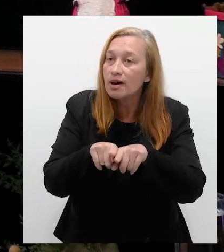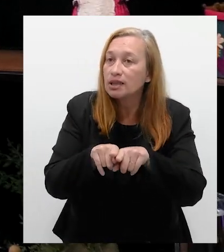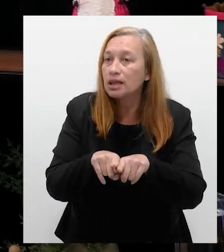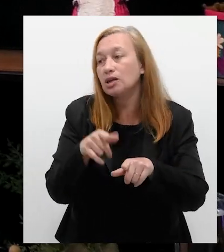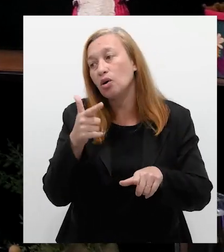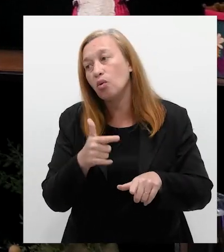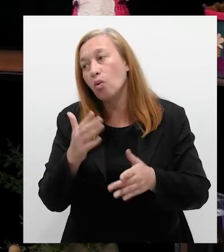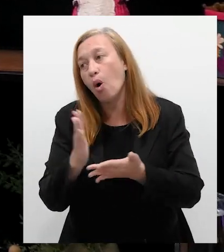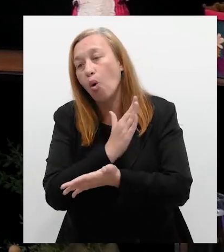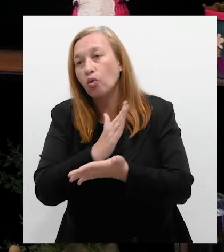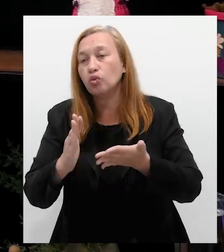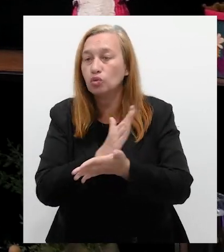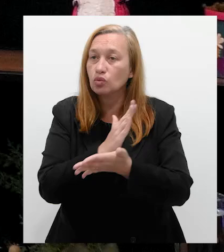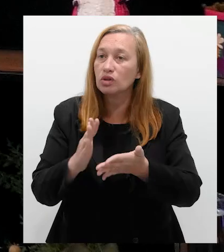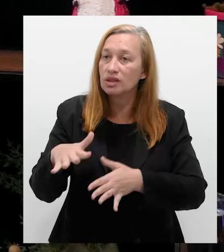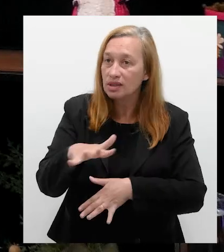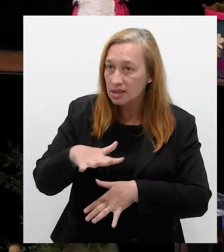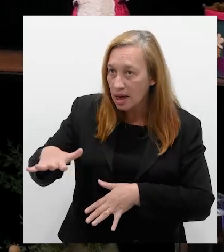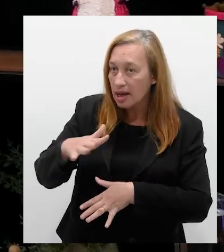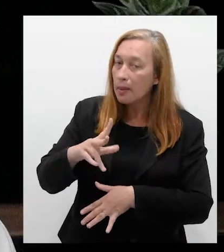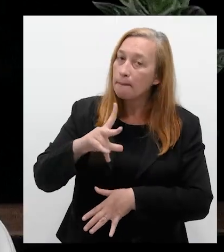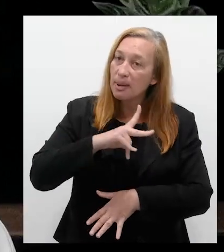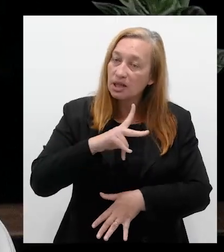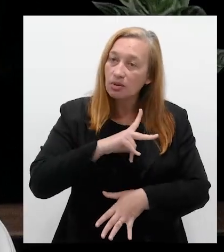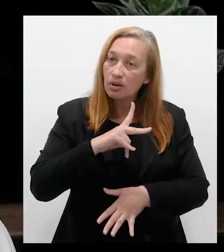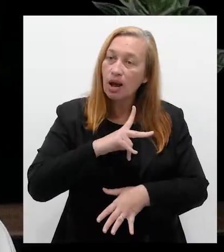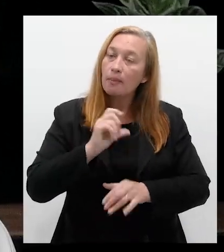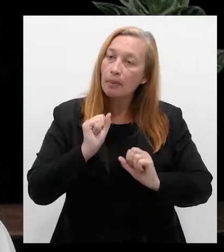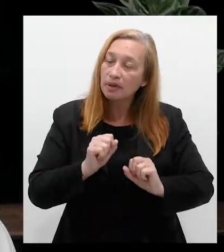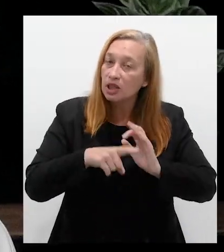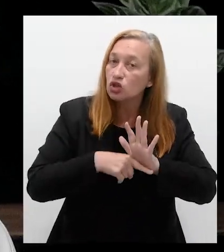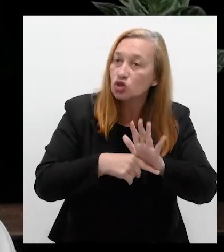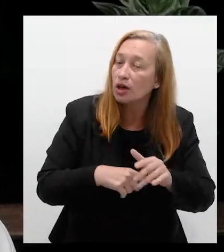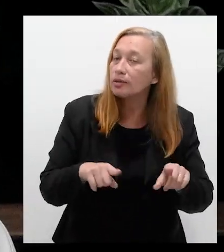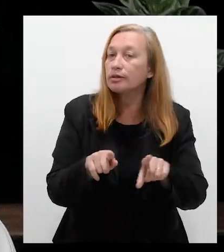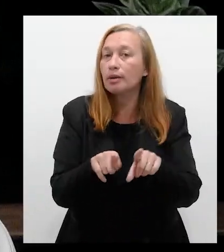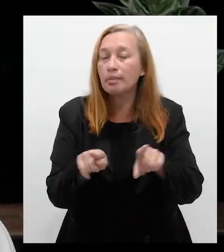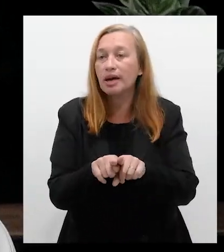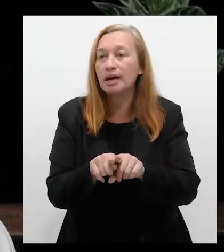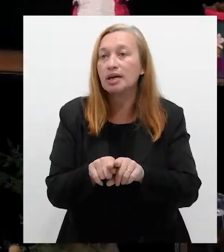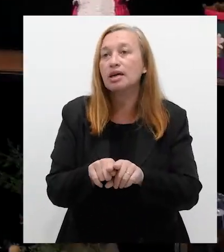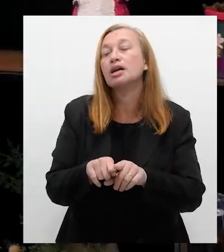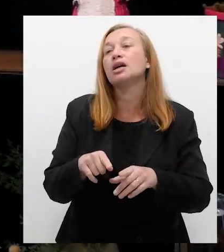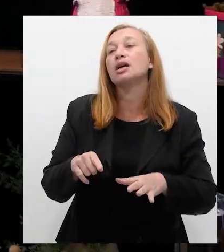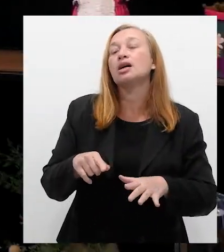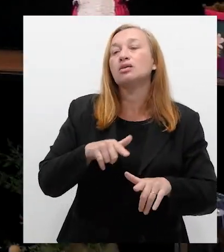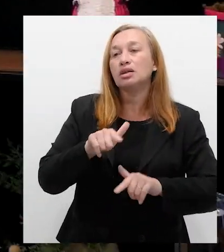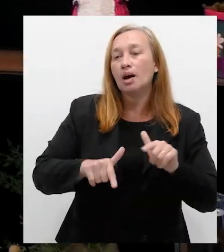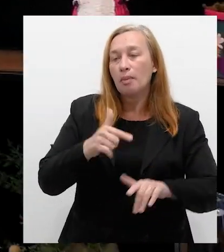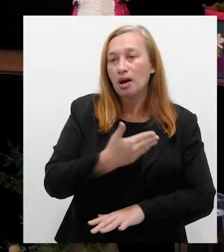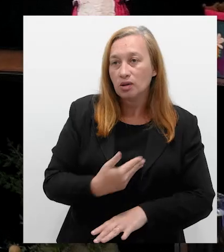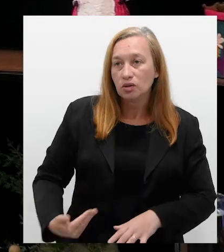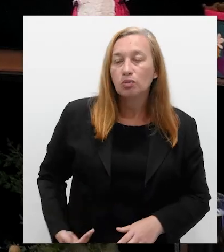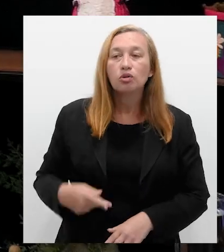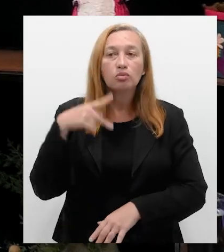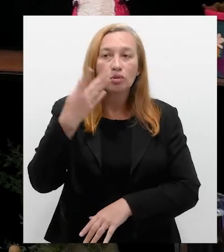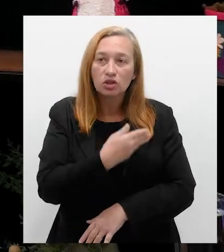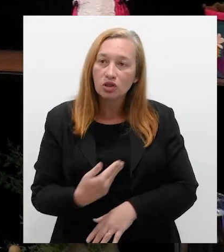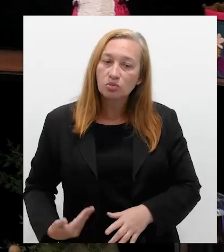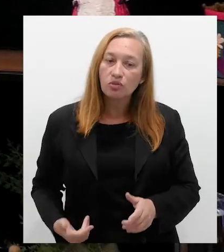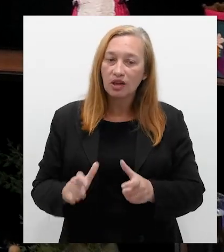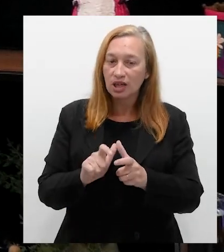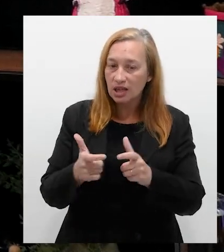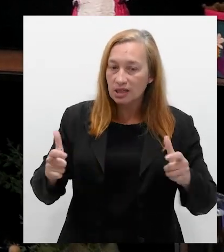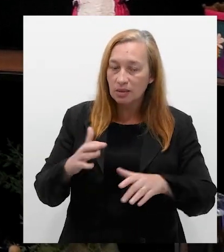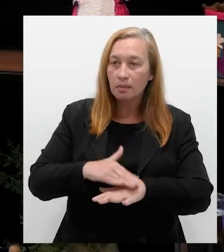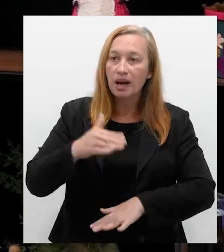com o setor privado para poder proporcionar isso, né, e também com o serviço público, né, nessas políticas públicas que vem crescendo